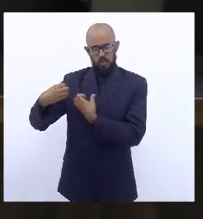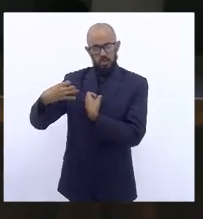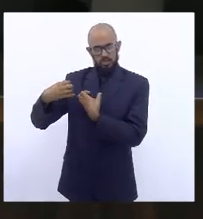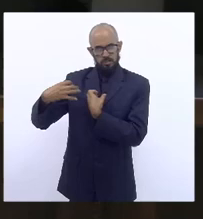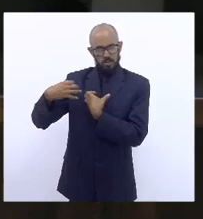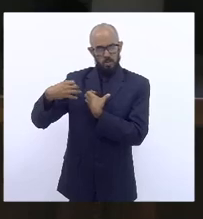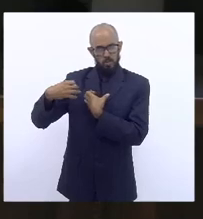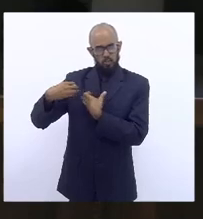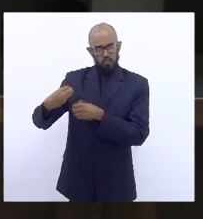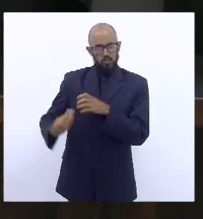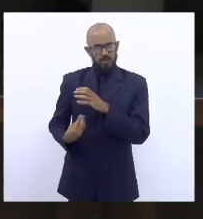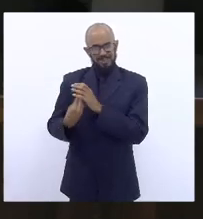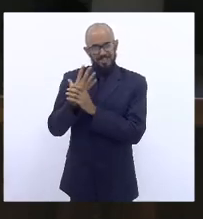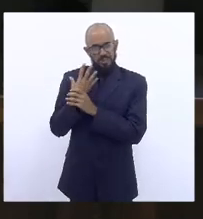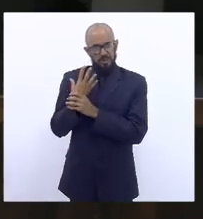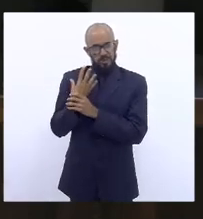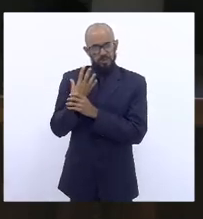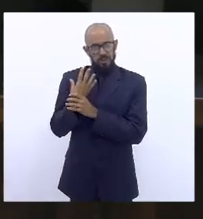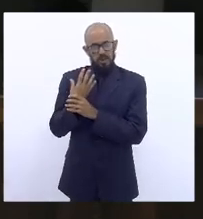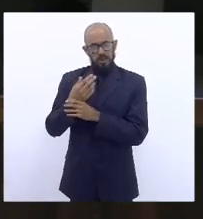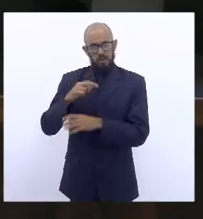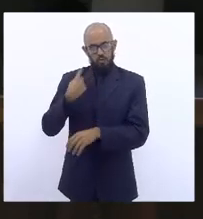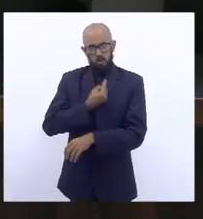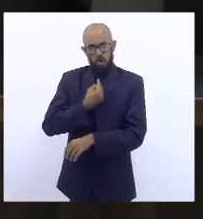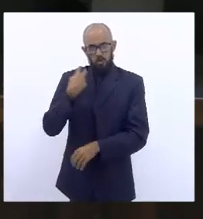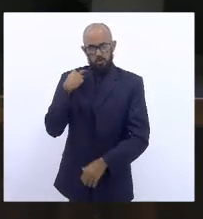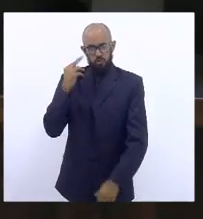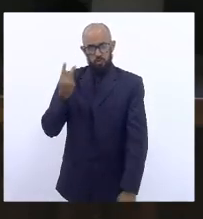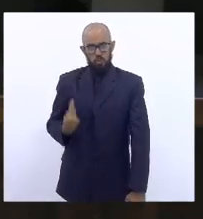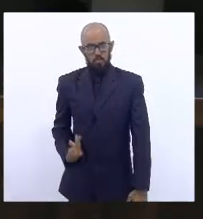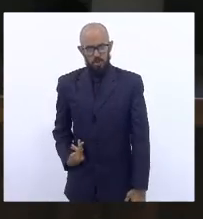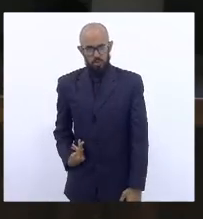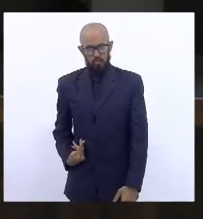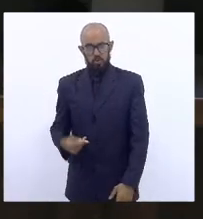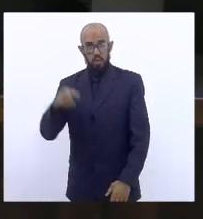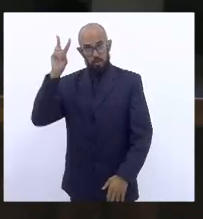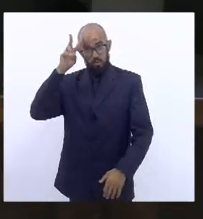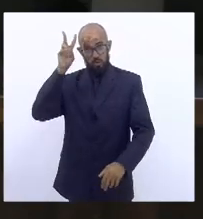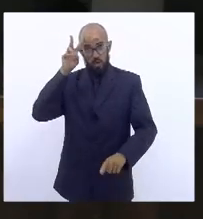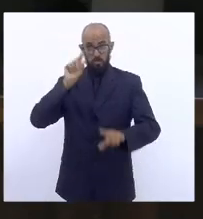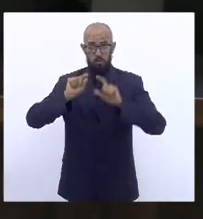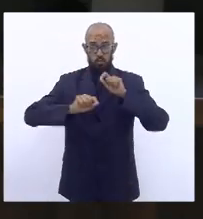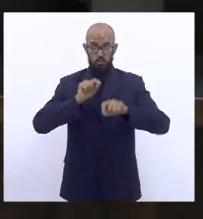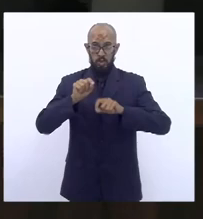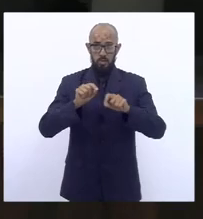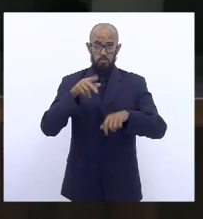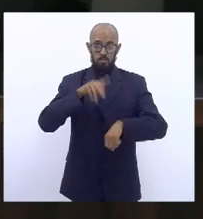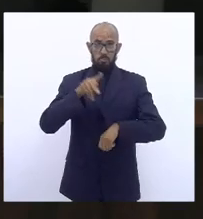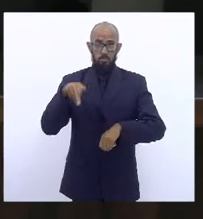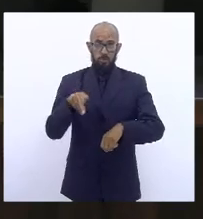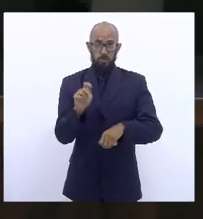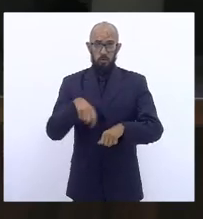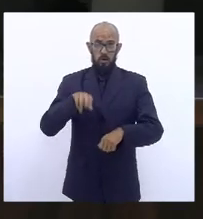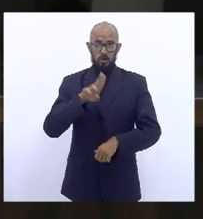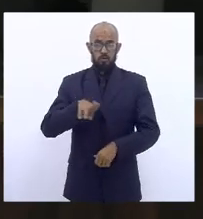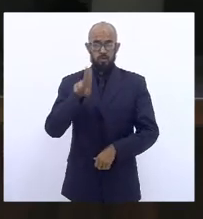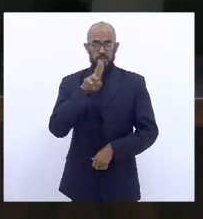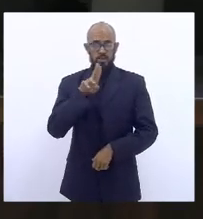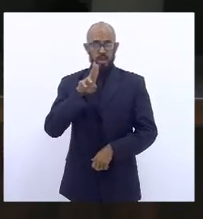nos humanize. E aí eu lembro muito, quando faço esse debate, de uma professora da Universidade de São